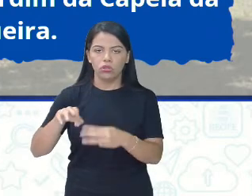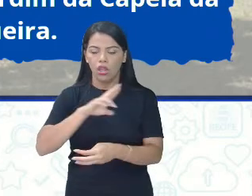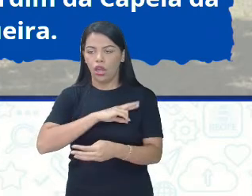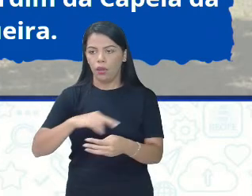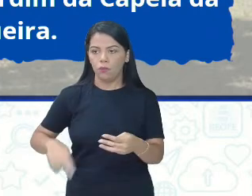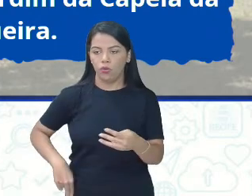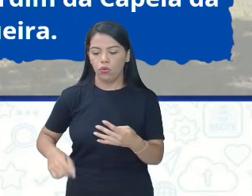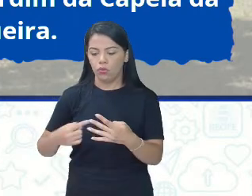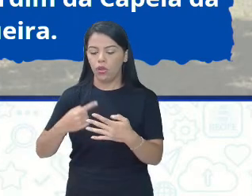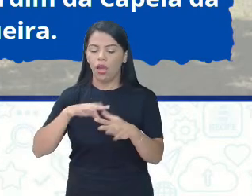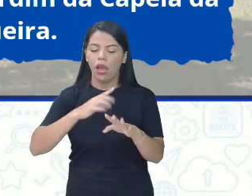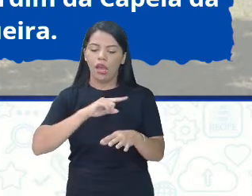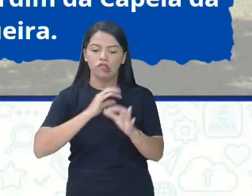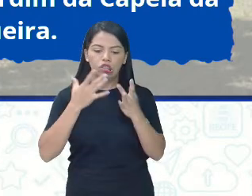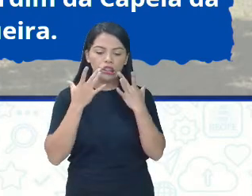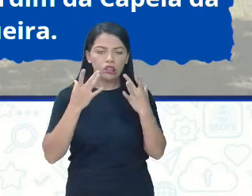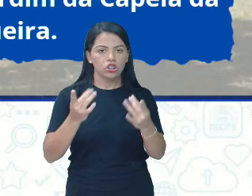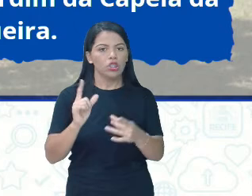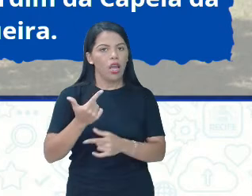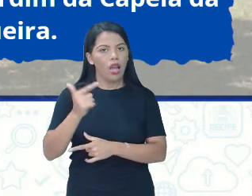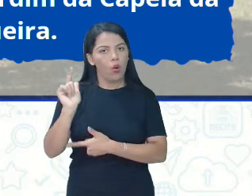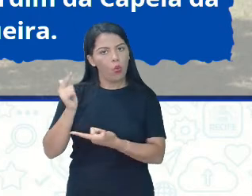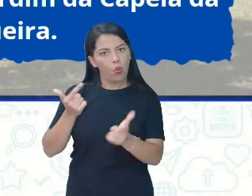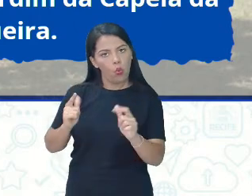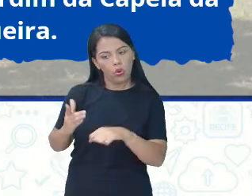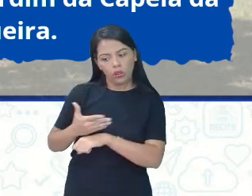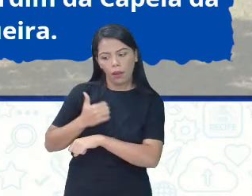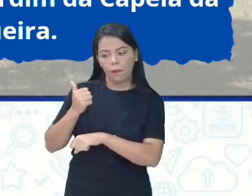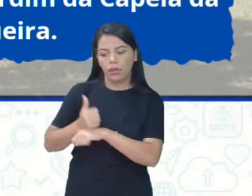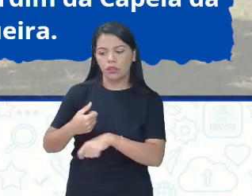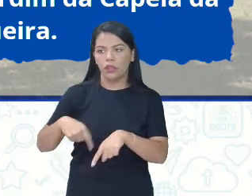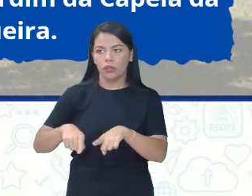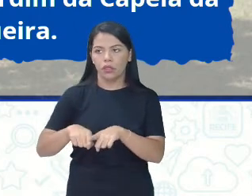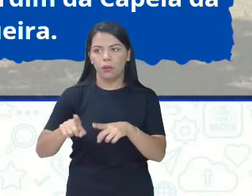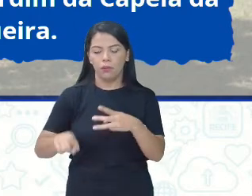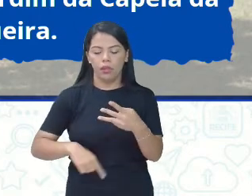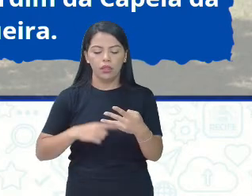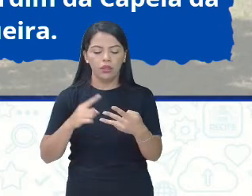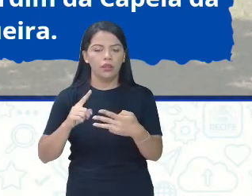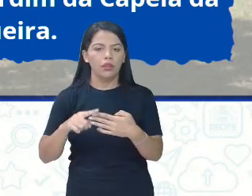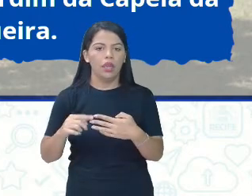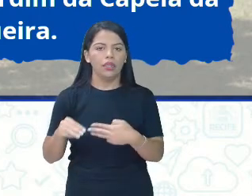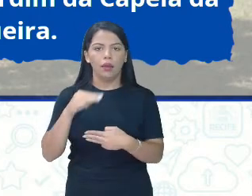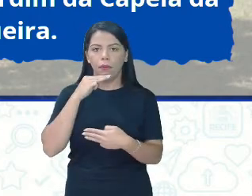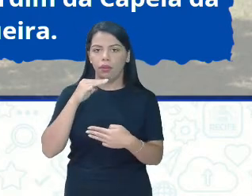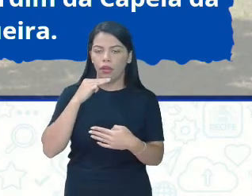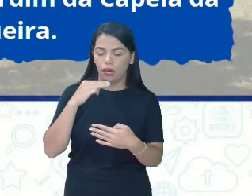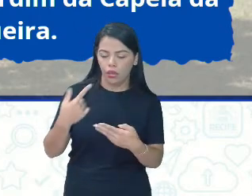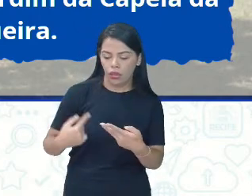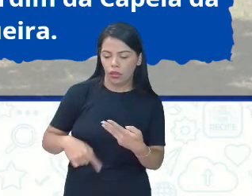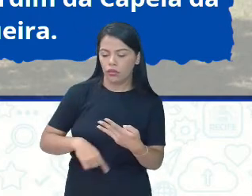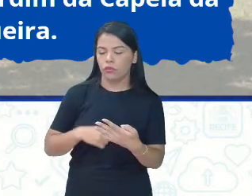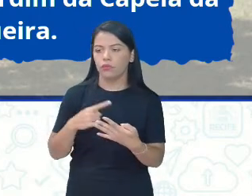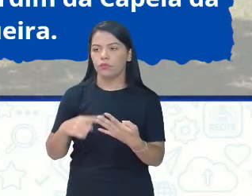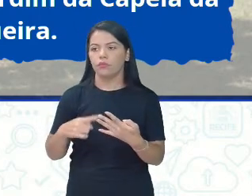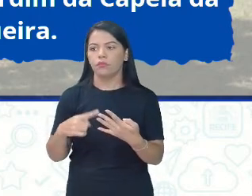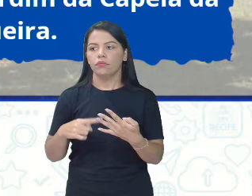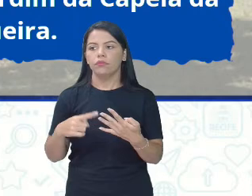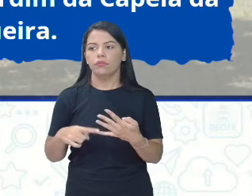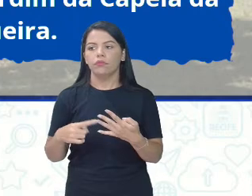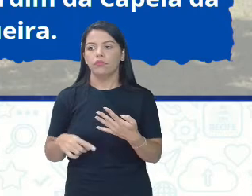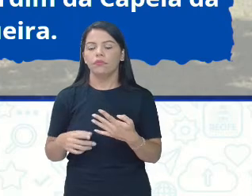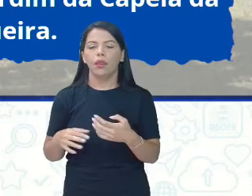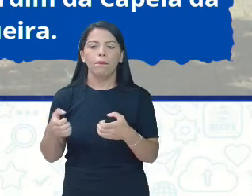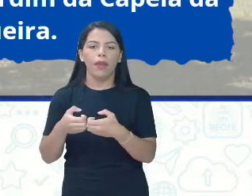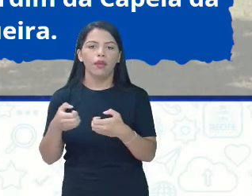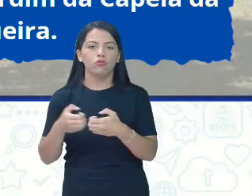aqui projetados pelo Burle Marx, né? A Euclides da Cunha, na Madalena, Ministro Salgado Filho, né, que é a praça vizinha ao